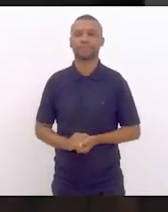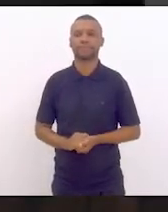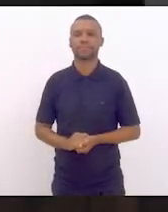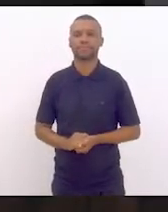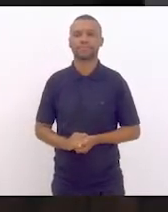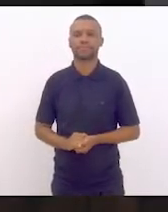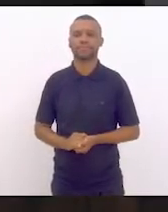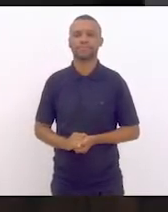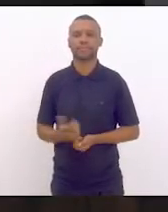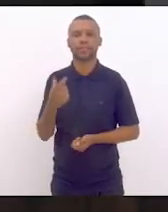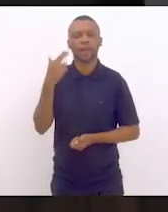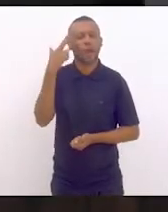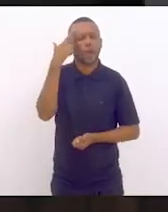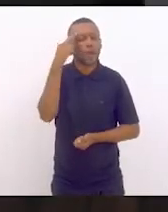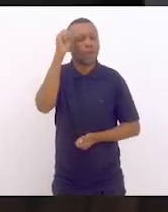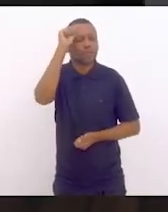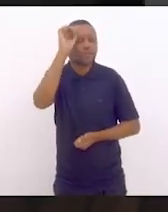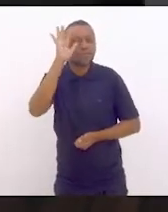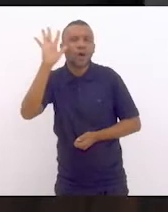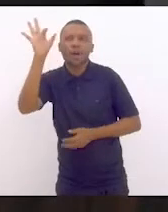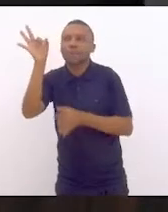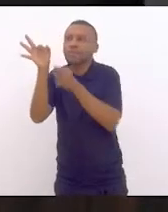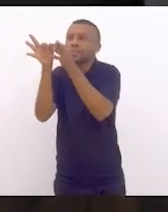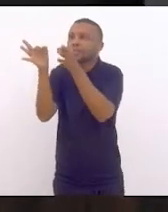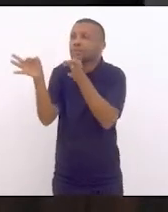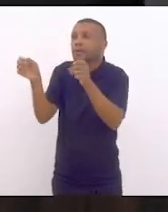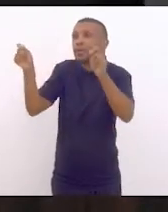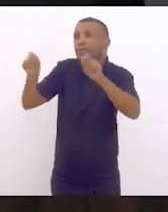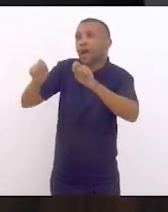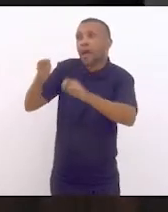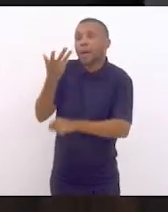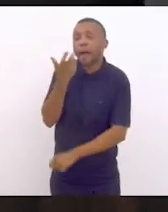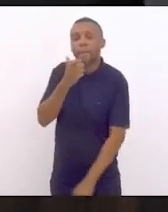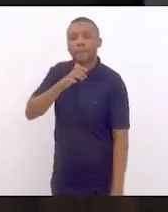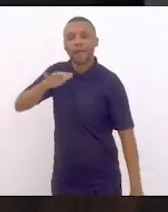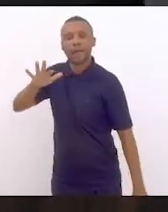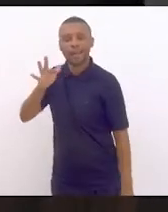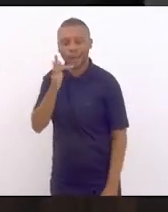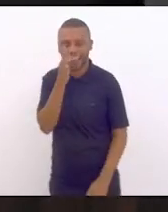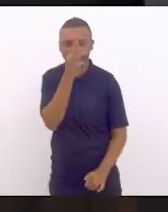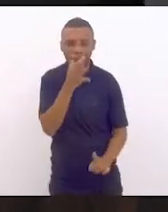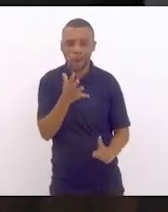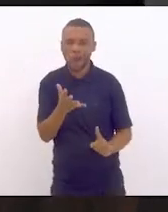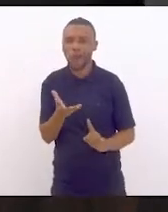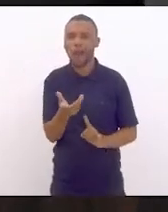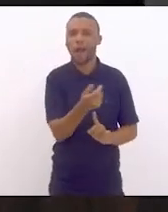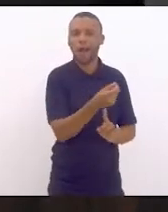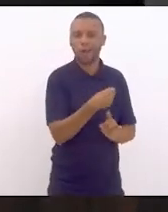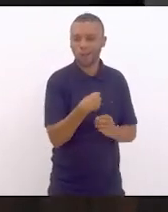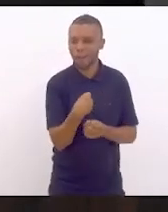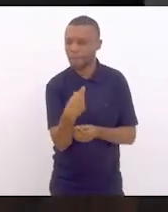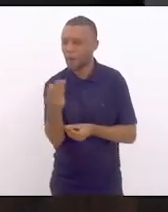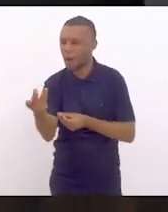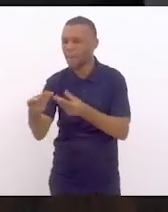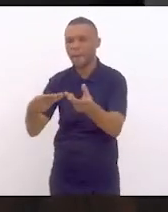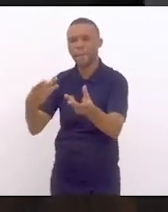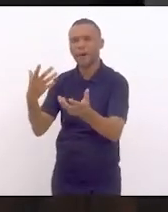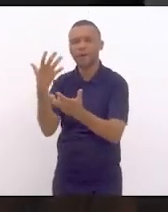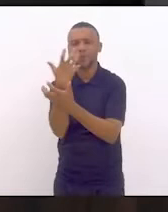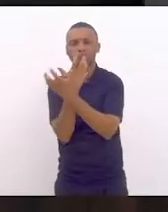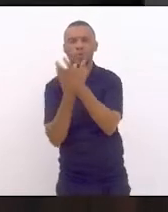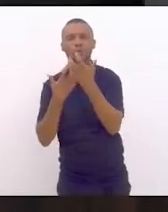sonho pequenino. Se eu pudesse ser menino, eu roubava essa rosa. E ofertava todo prosa à